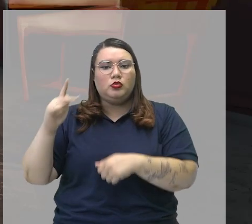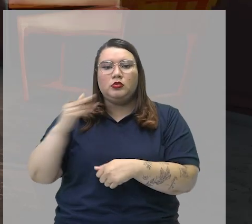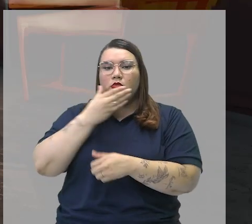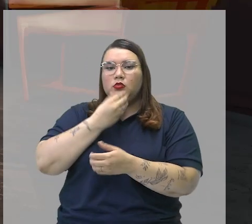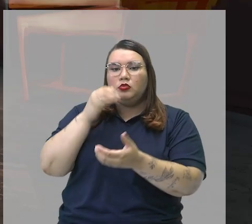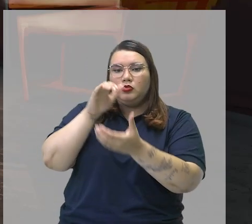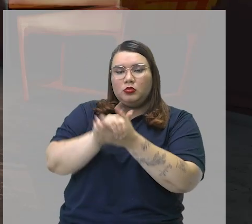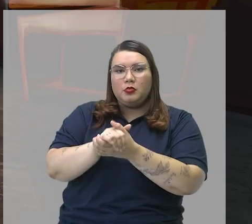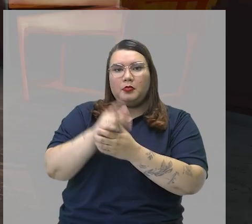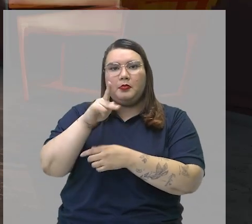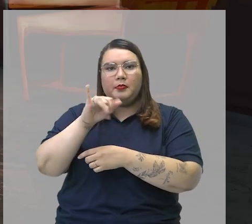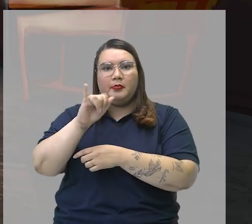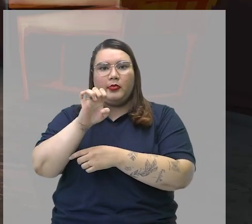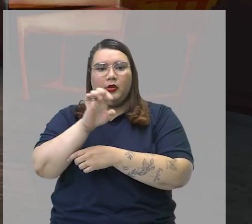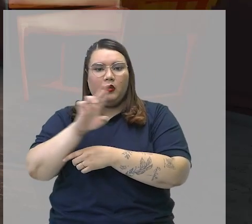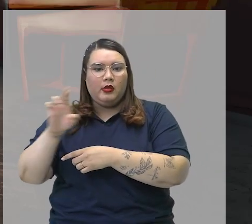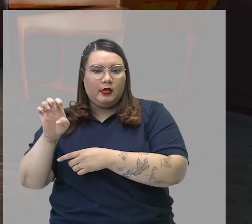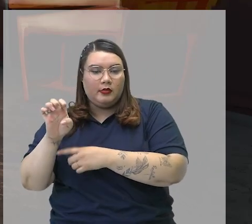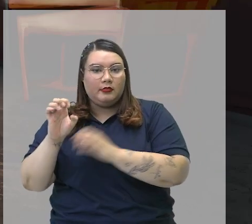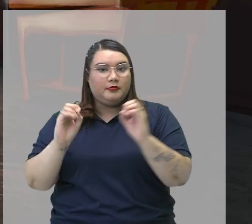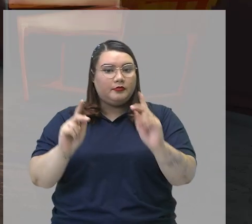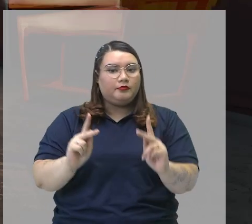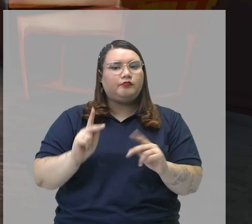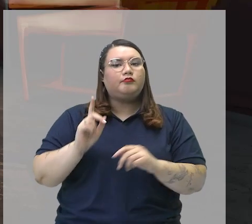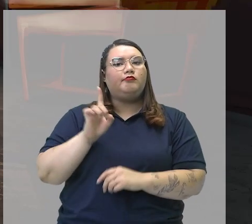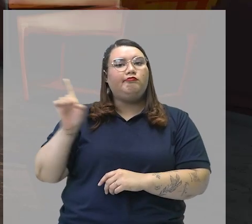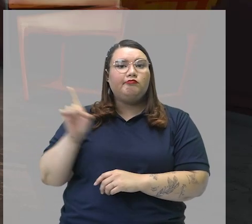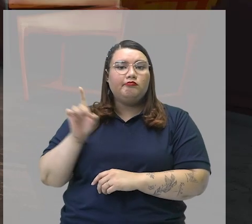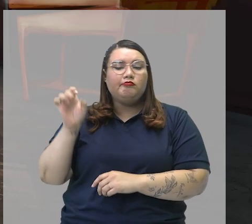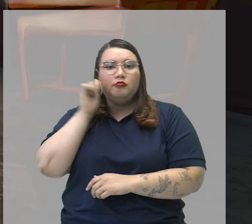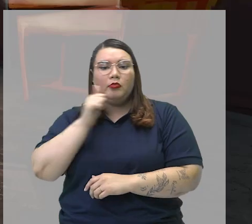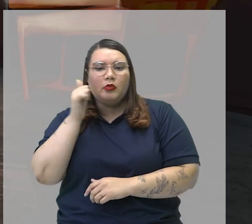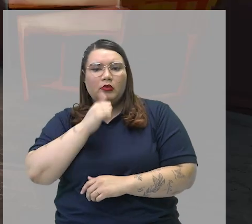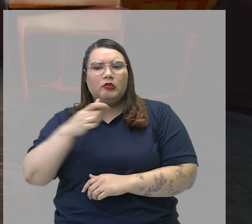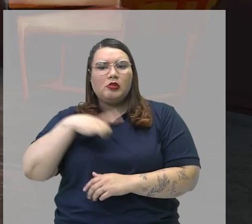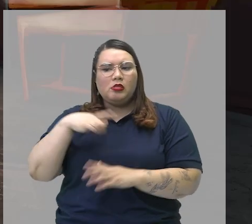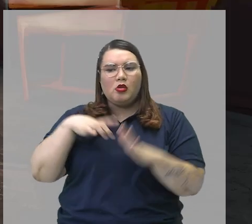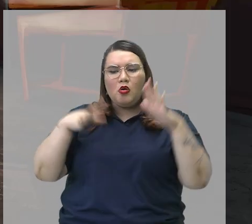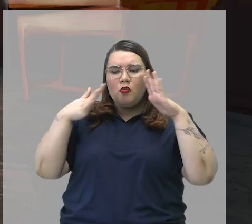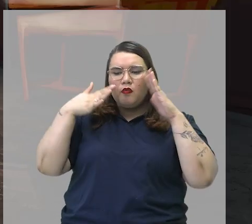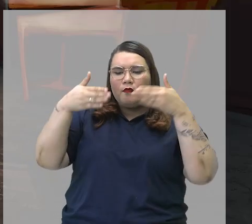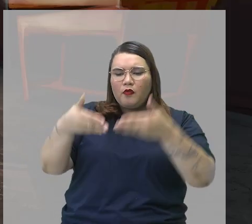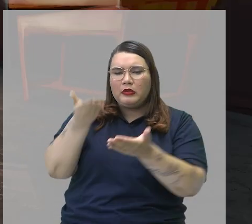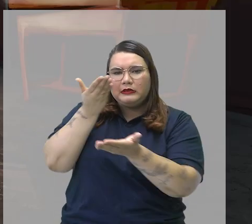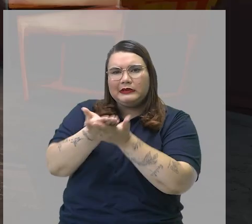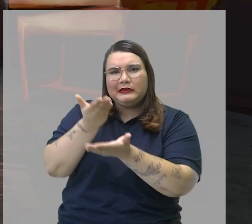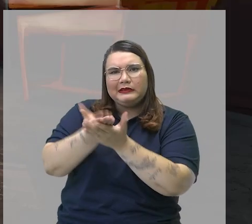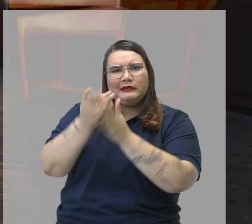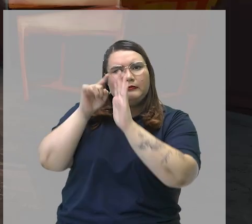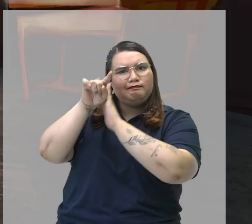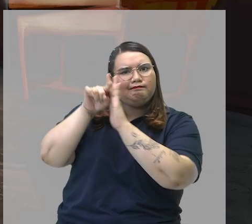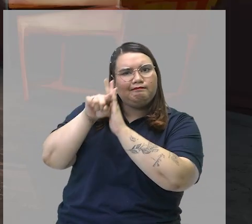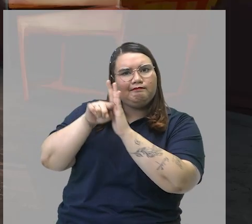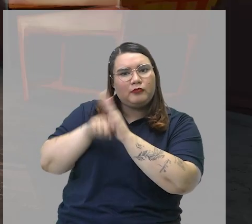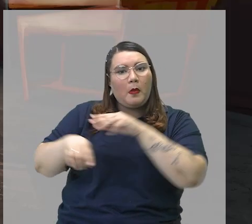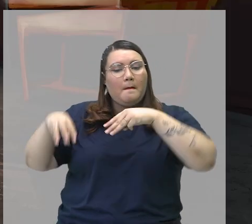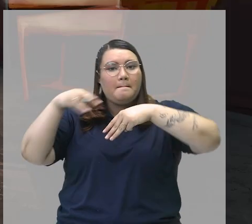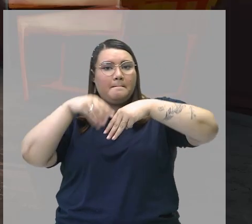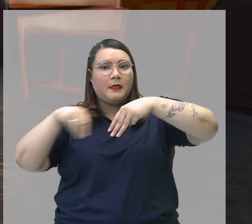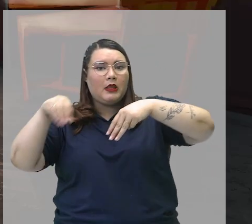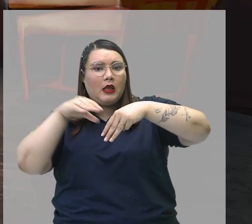o Pierre Curie. Ela dedicou-se a investigar minerais de urânio